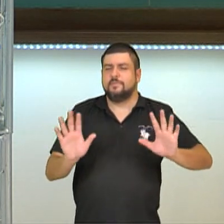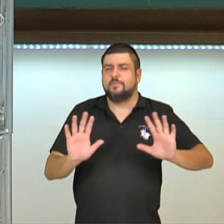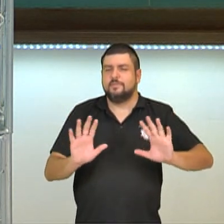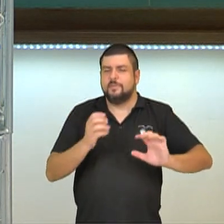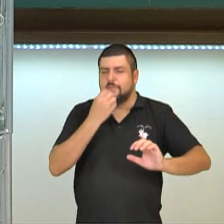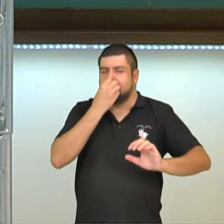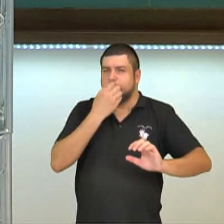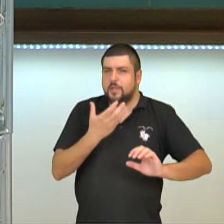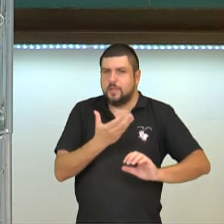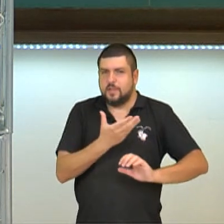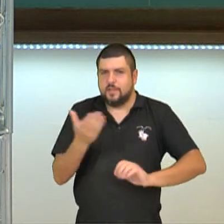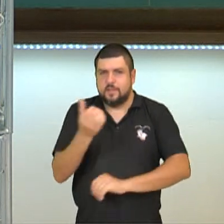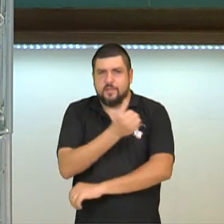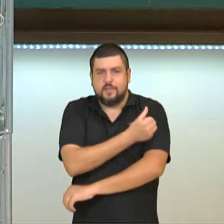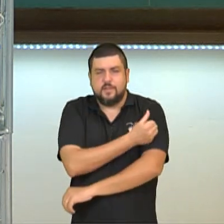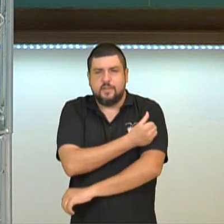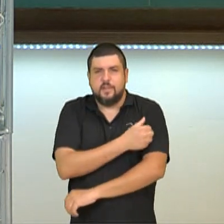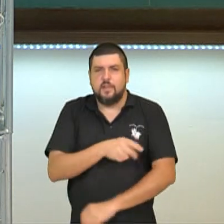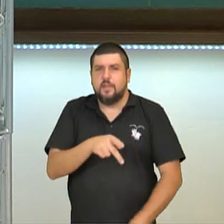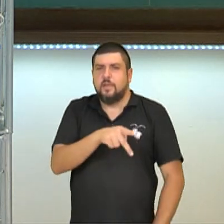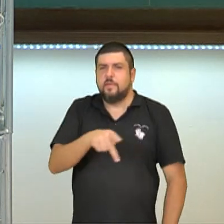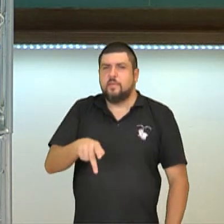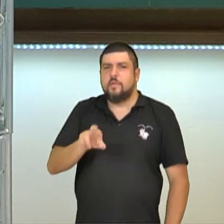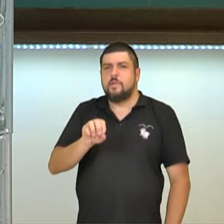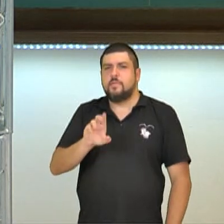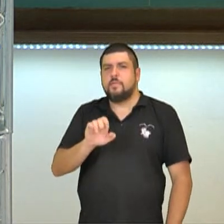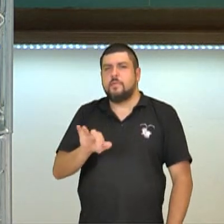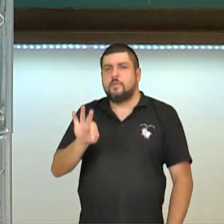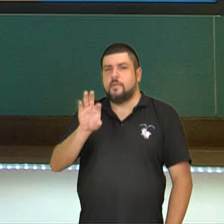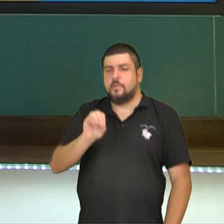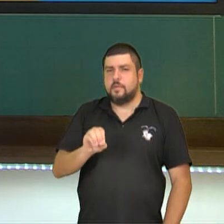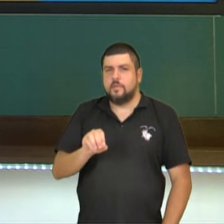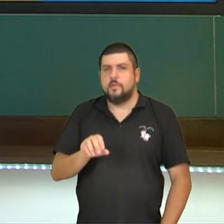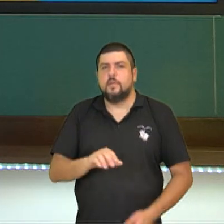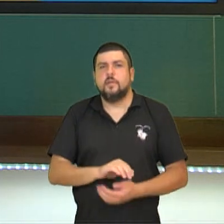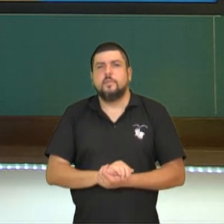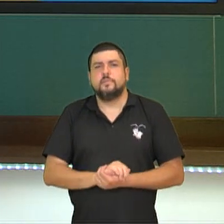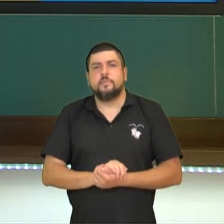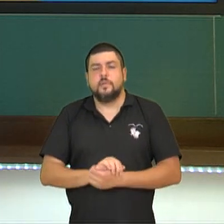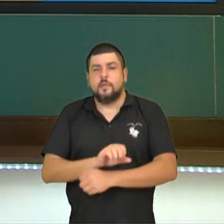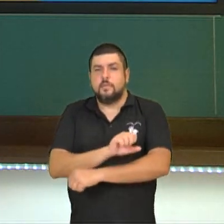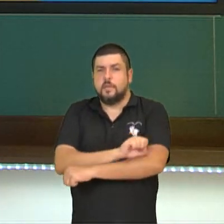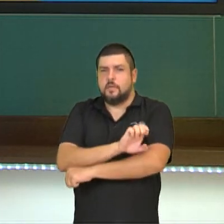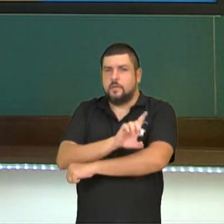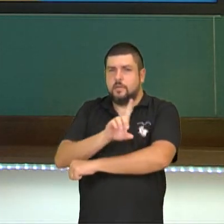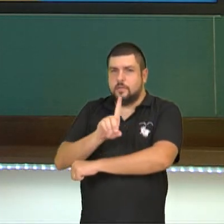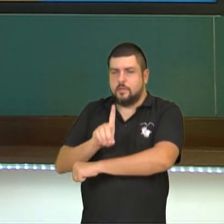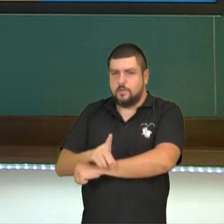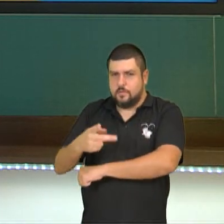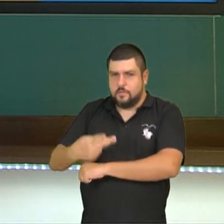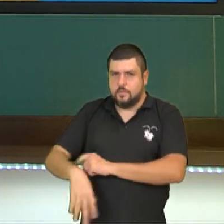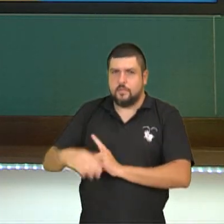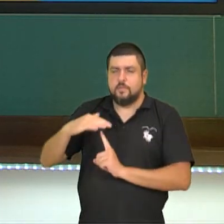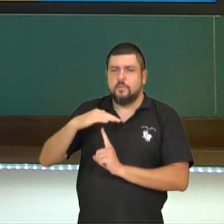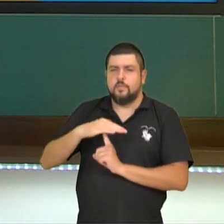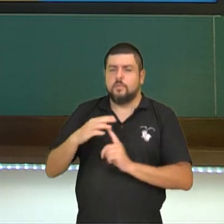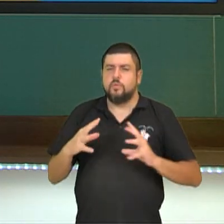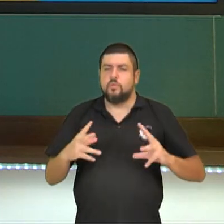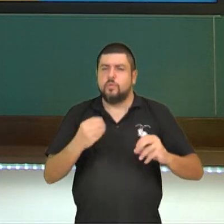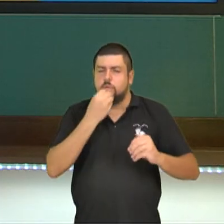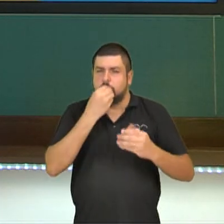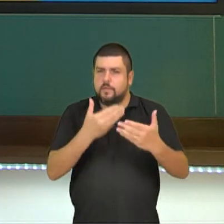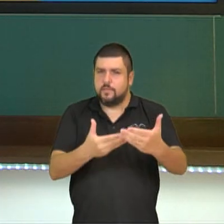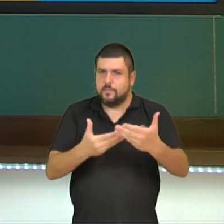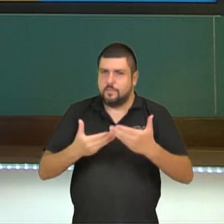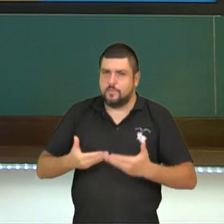Fala, galerinha do sexto ano, tudo bem? Sou o professor Roberto Falcione, professor de História. Em nome da Secretaria da Educação do Estado do Paraná, sejam todos bem-vindos para